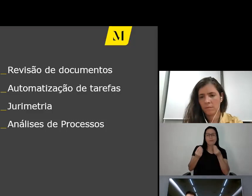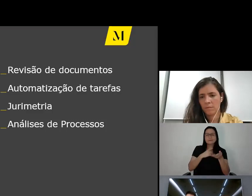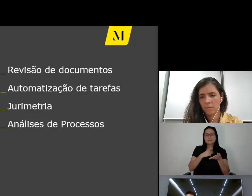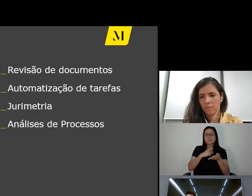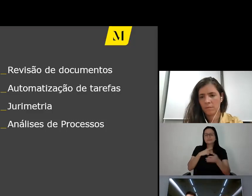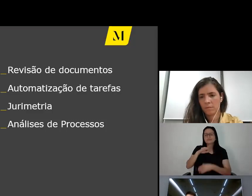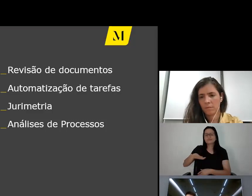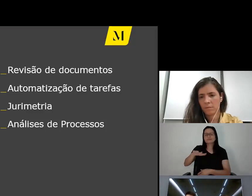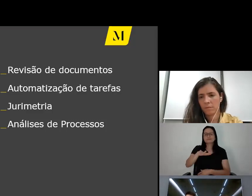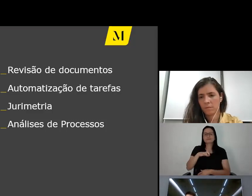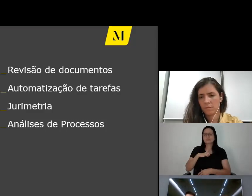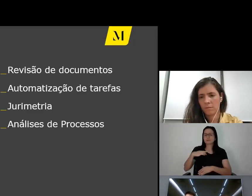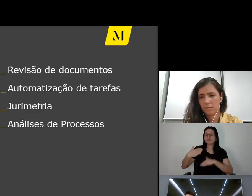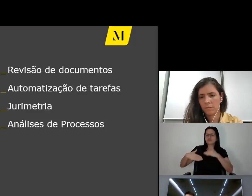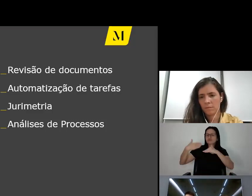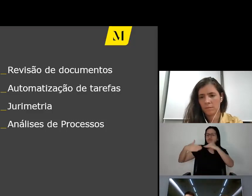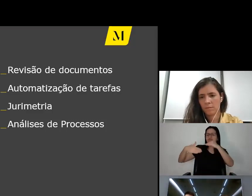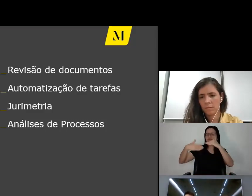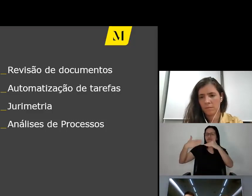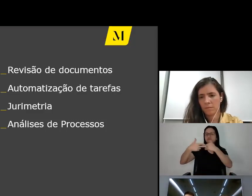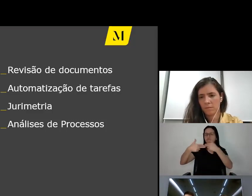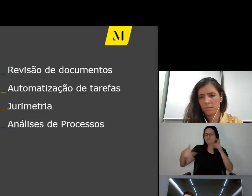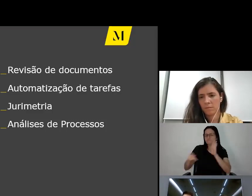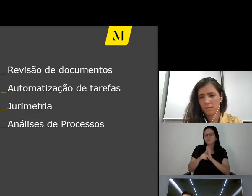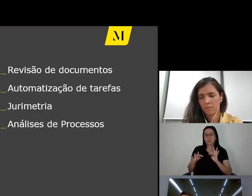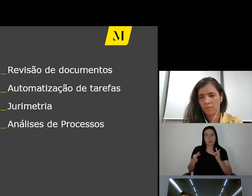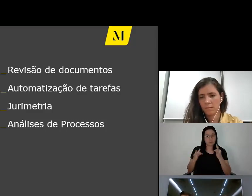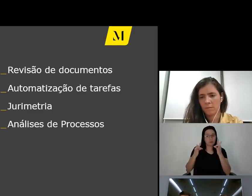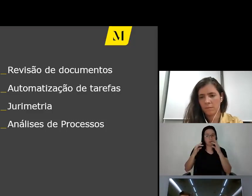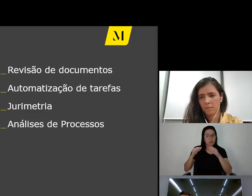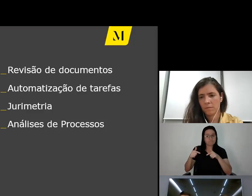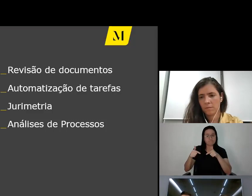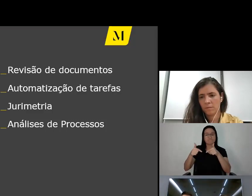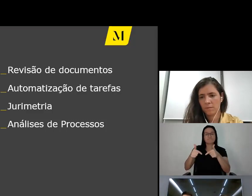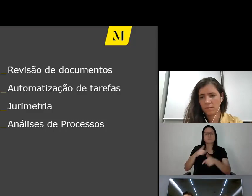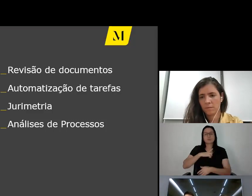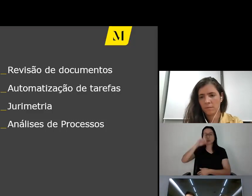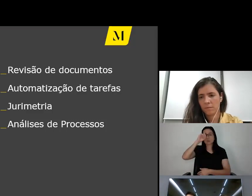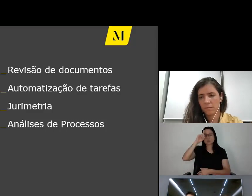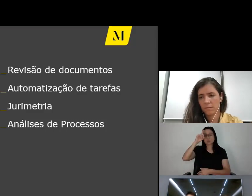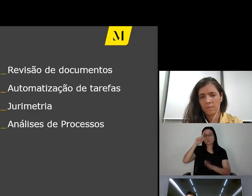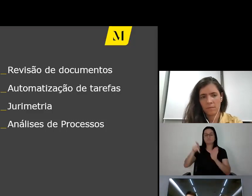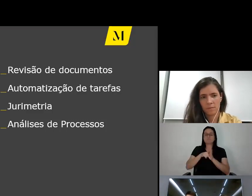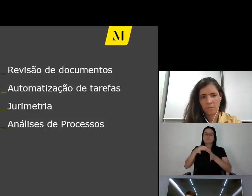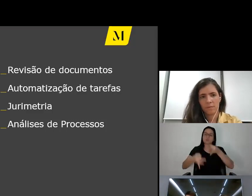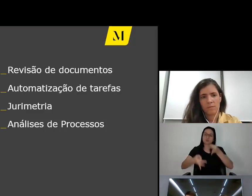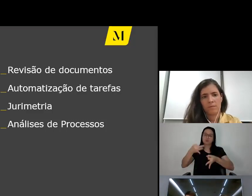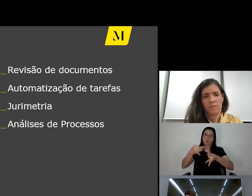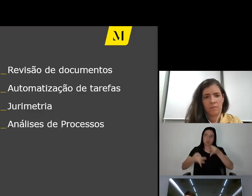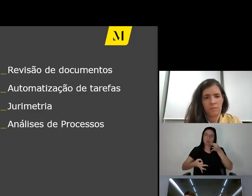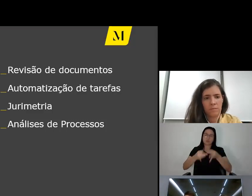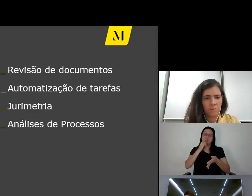são o desenvolvimento de soluções tecnológicas e de inovação para o dia a dia jurídico. Por exemplo, na revisão de